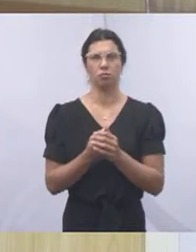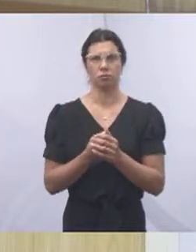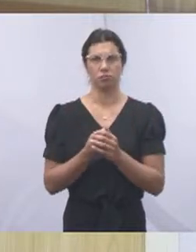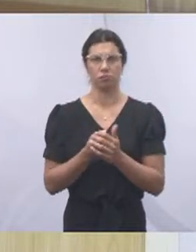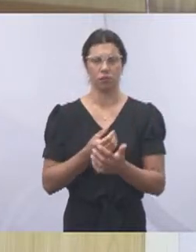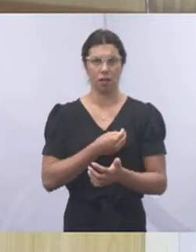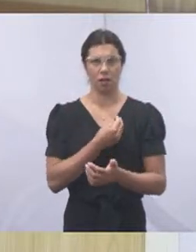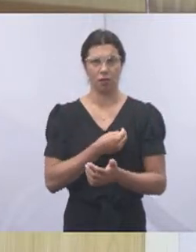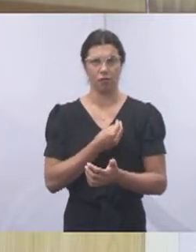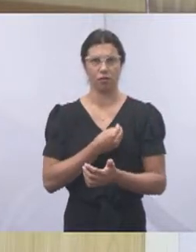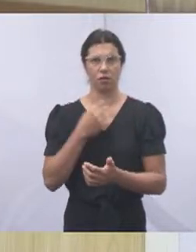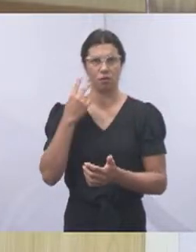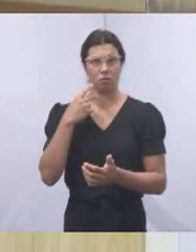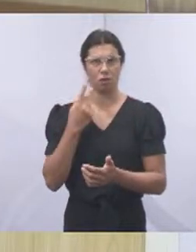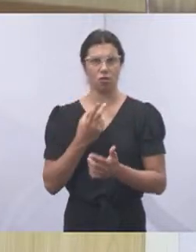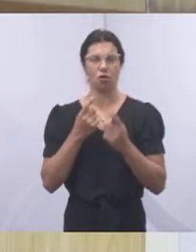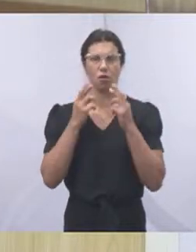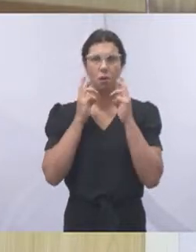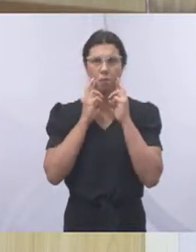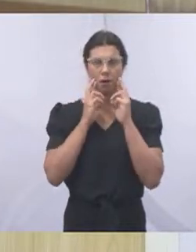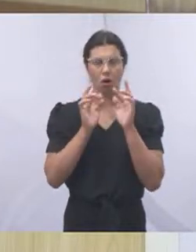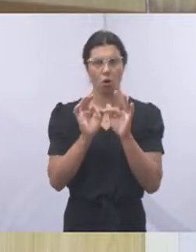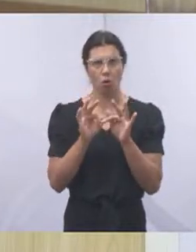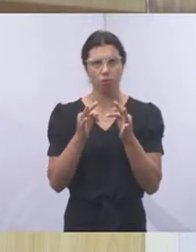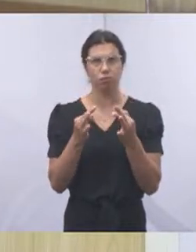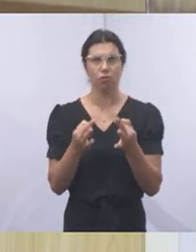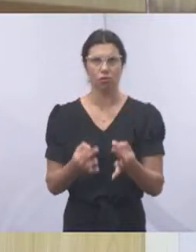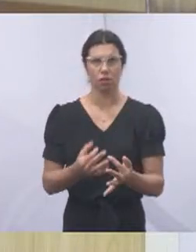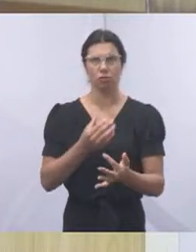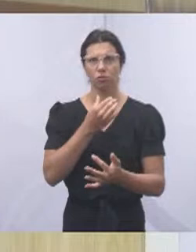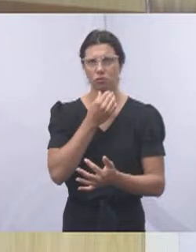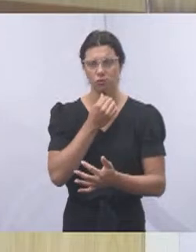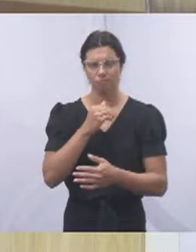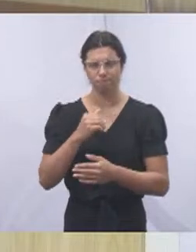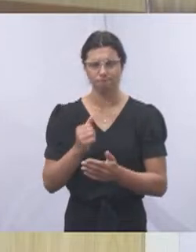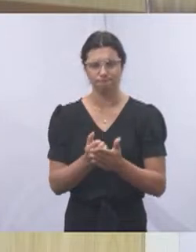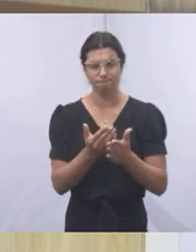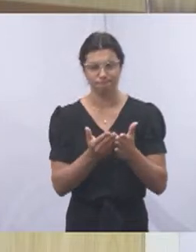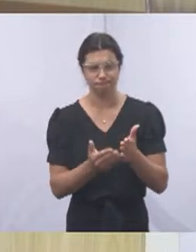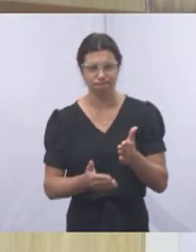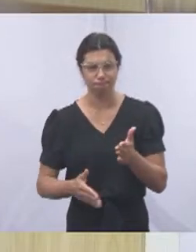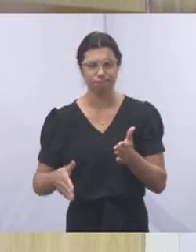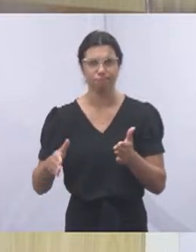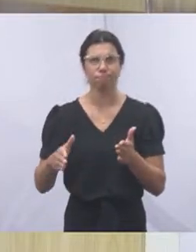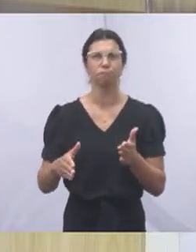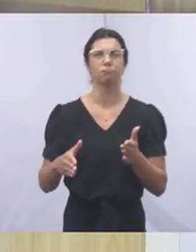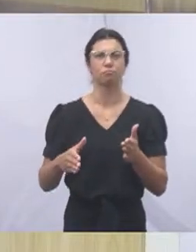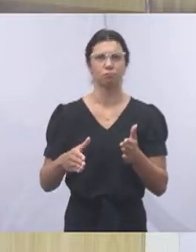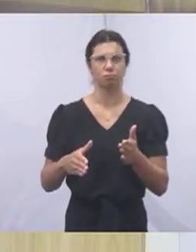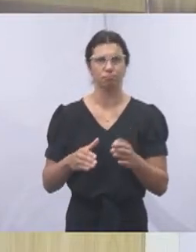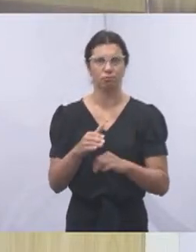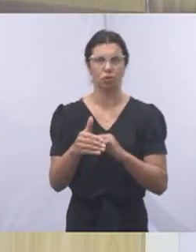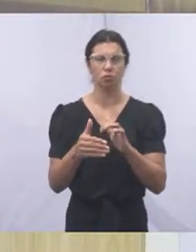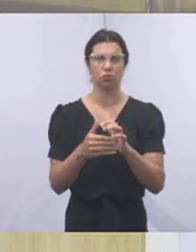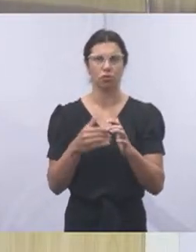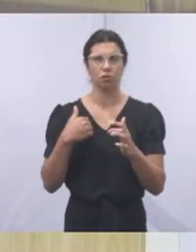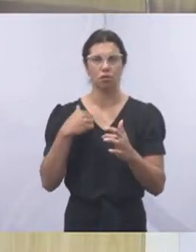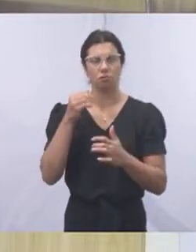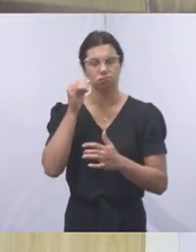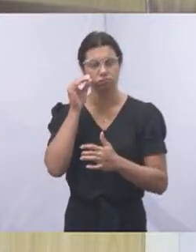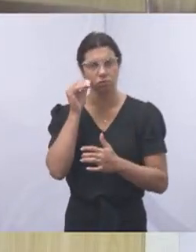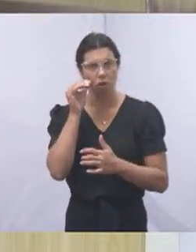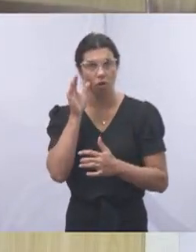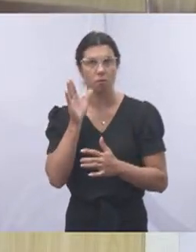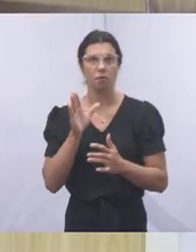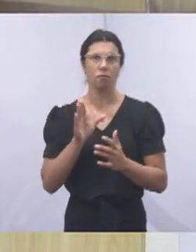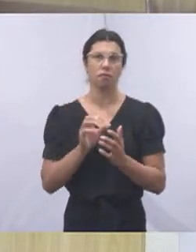vereador Roberto, é a sua humildade. O tempo todo que eu acompanhei seu trabalho, eu observei